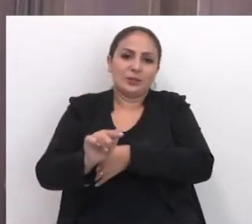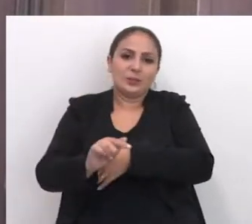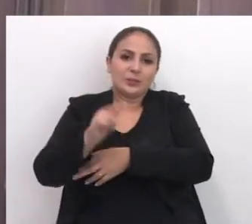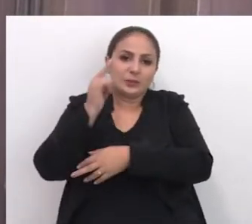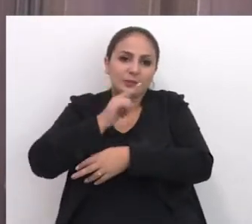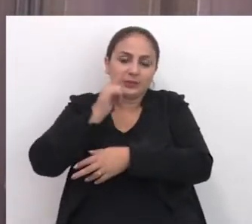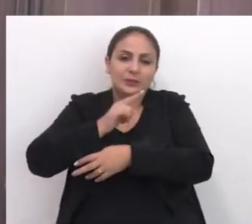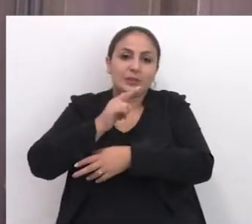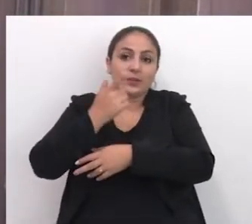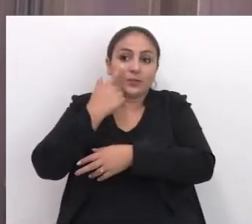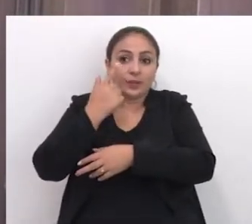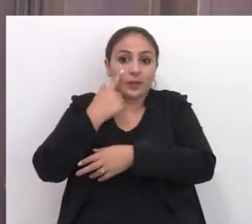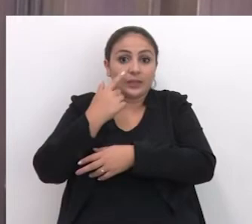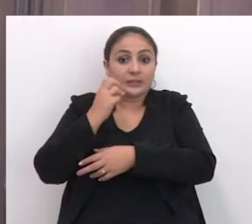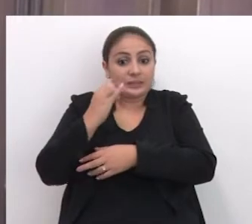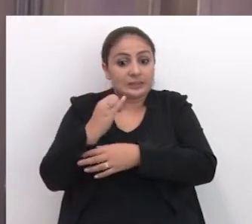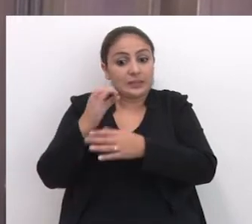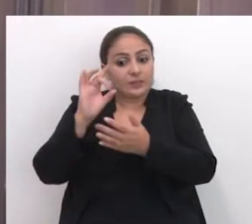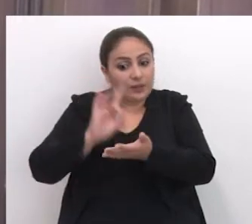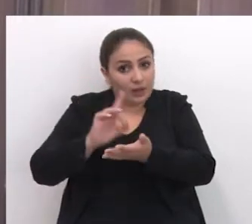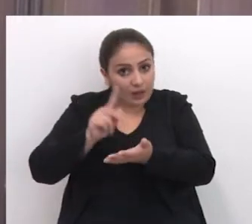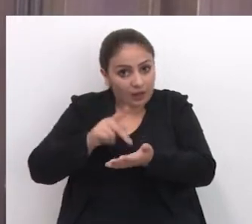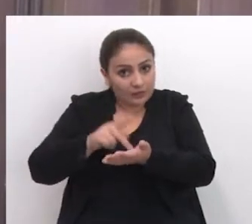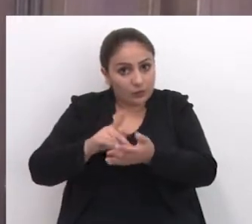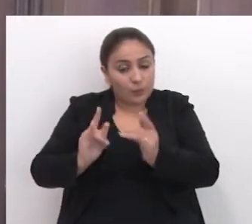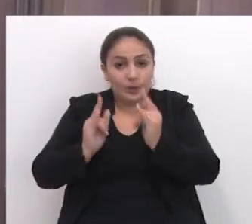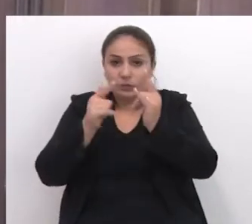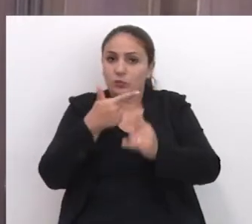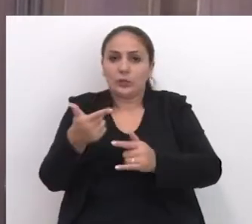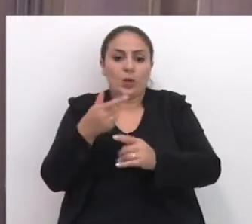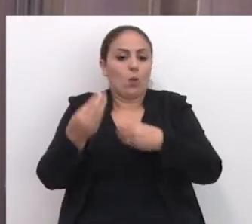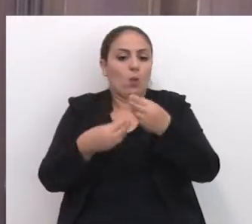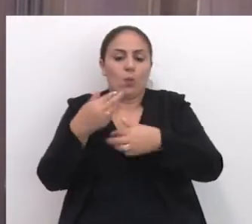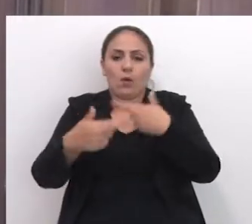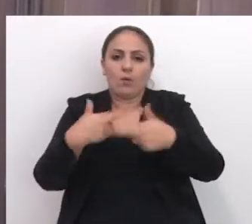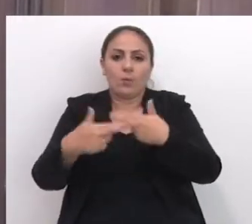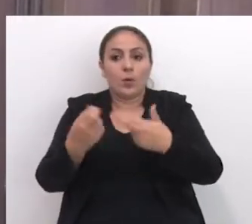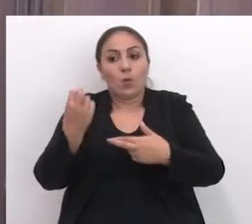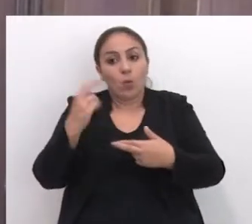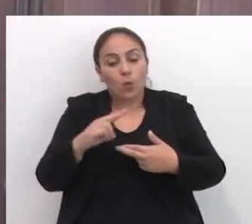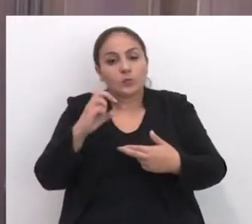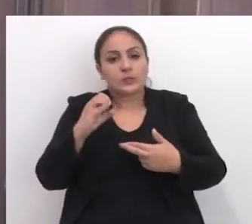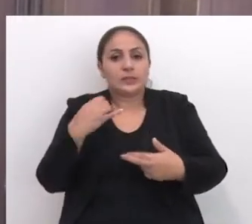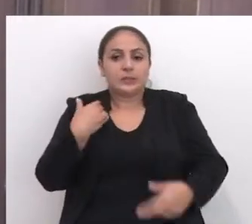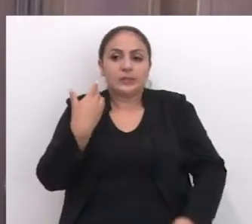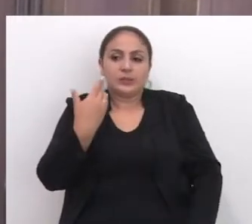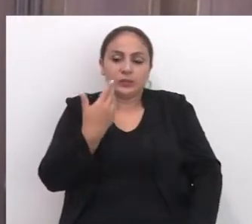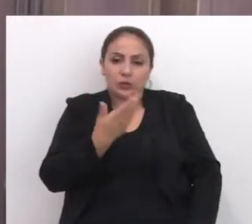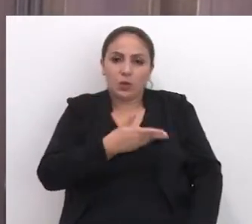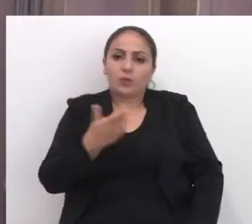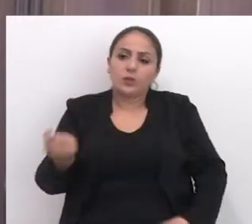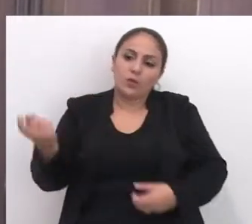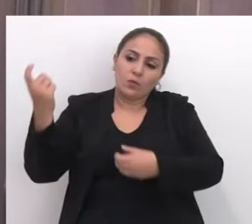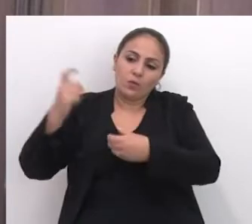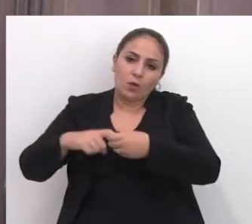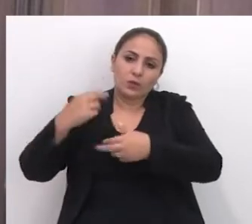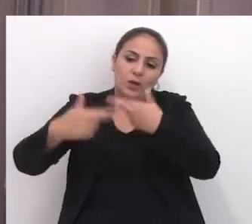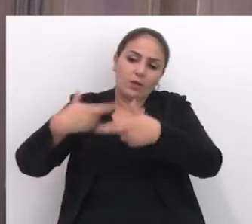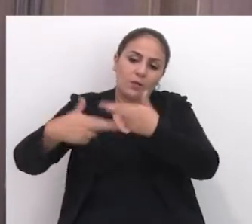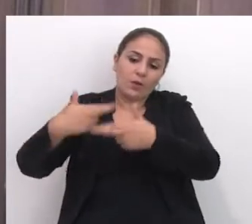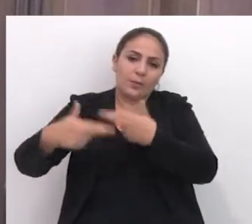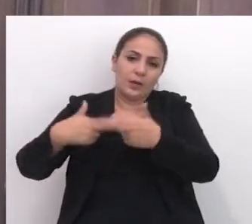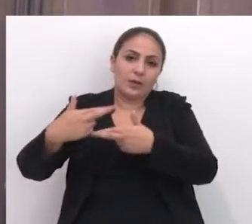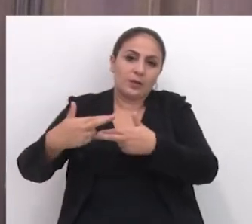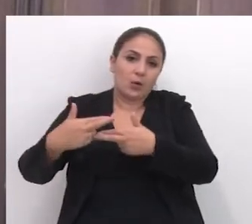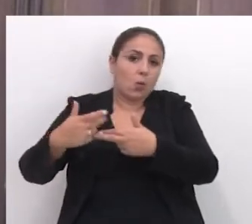dar destinação definitiva. Se de fato o prédio não terá mais condições de ser reformado, ou se nós deveremos, enfim, retomar o edifício